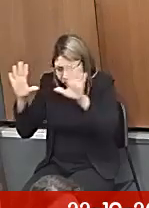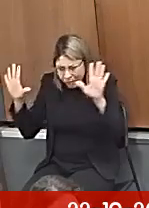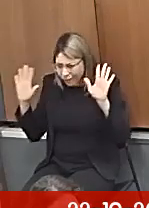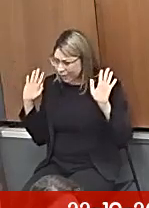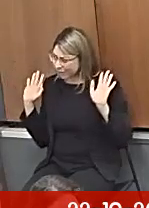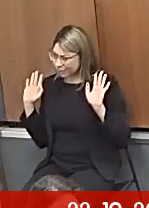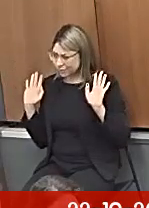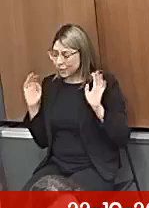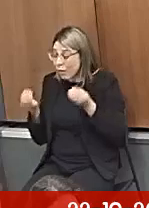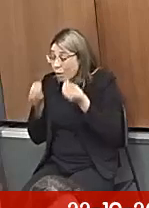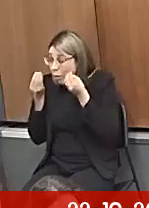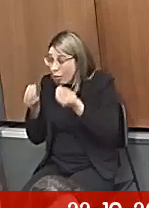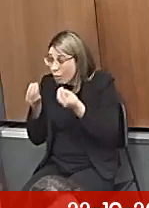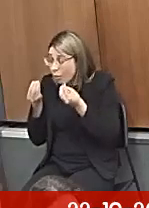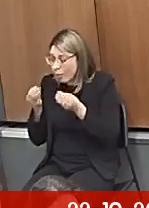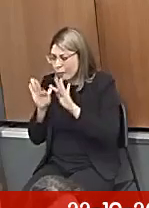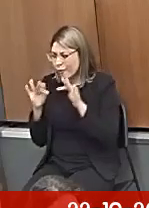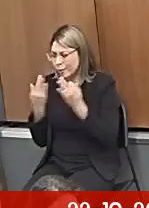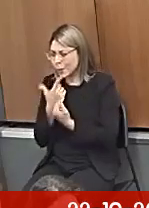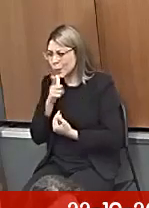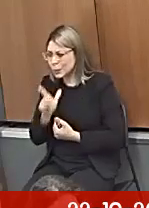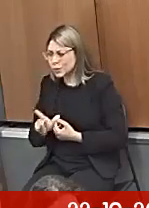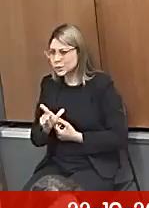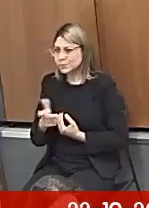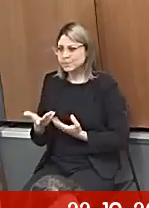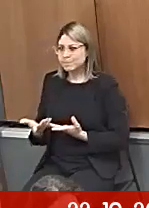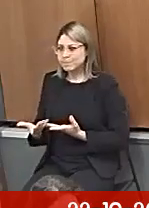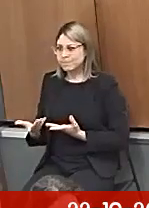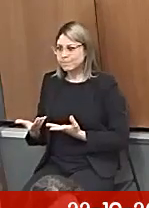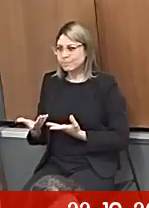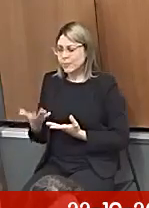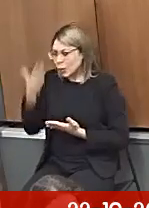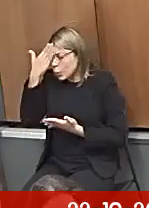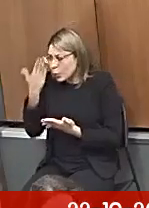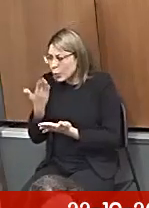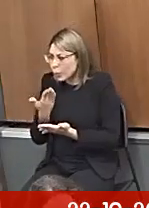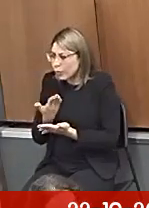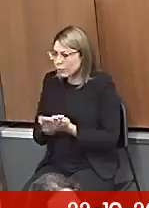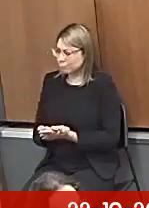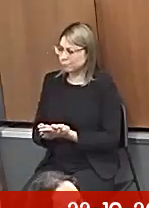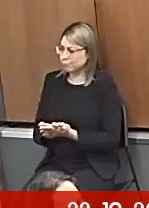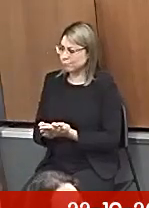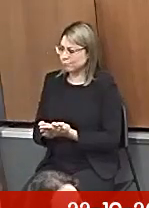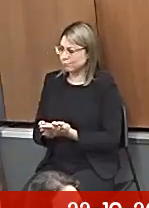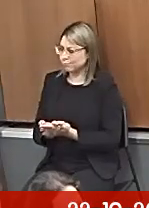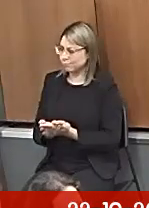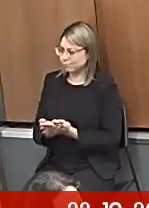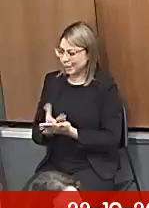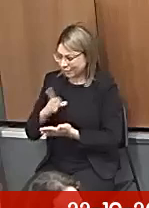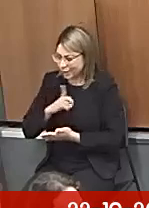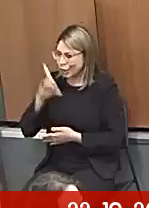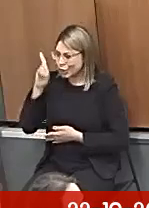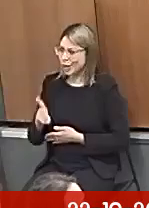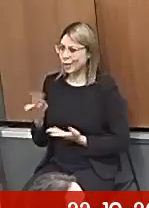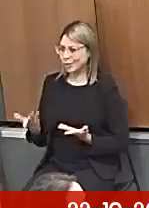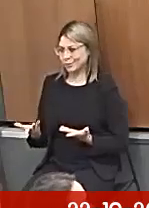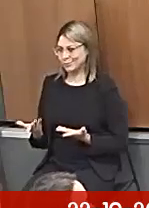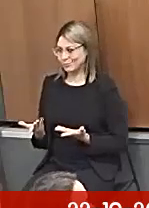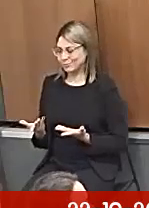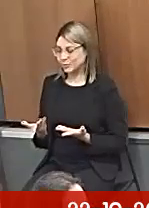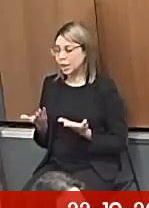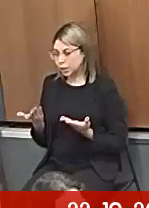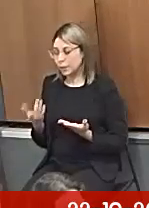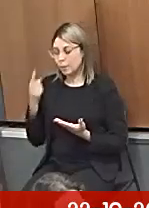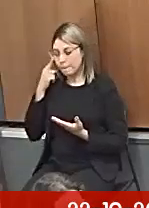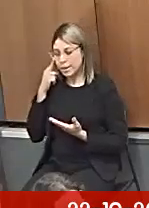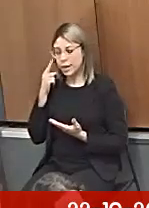como que essa família, ela consegue ter a confiança necessária no seu direito? E aí a ideia do